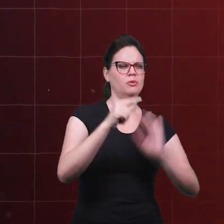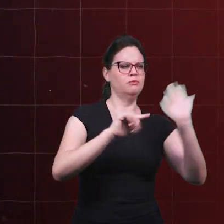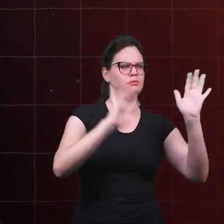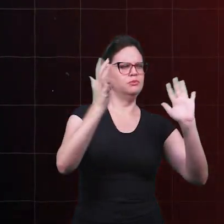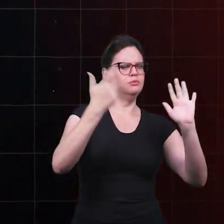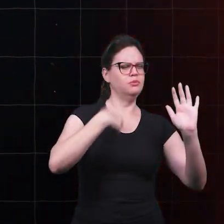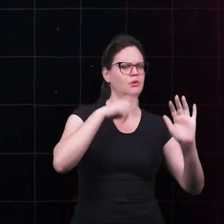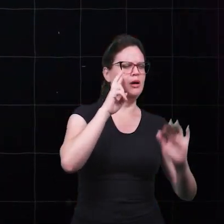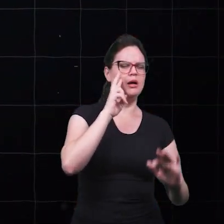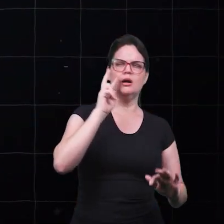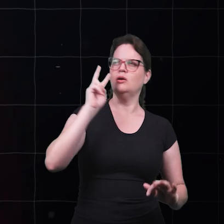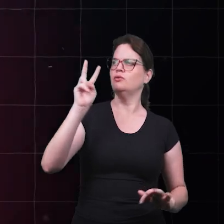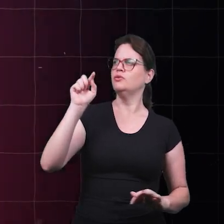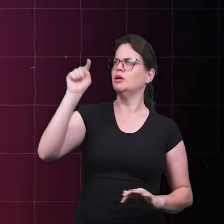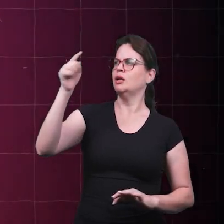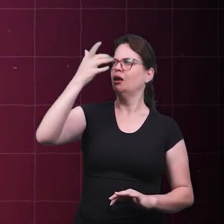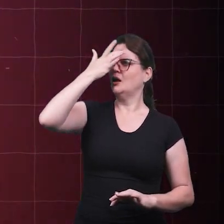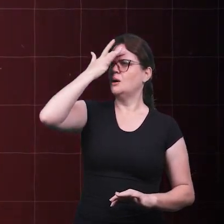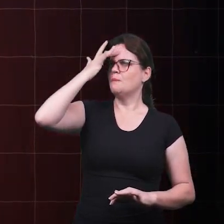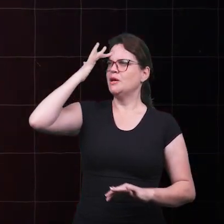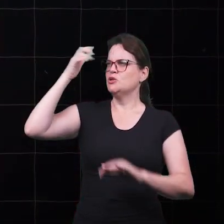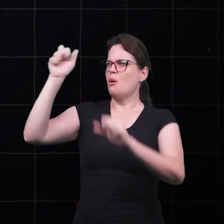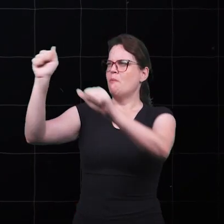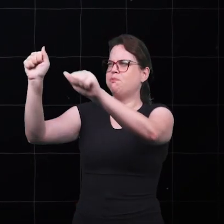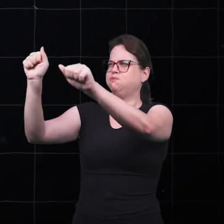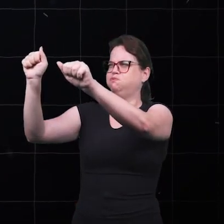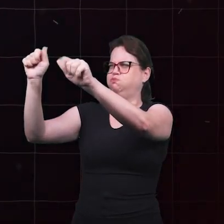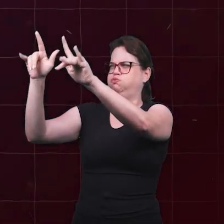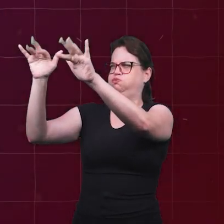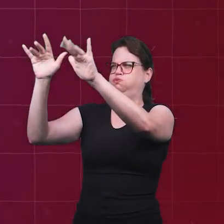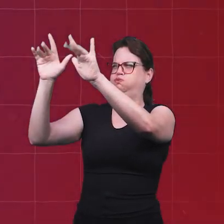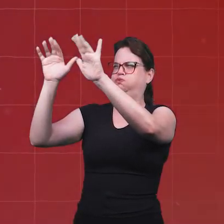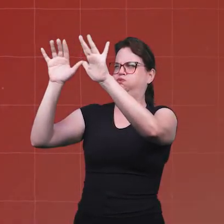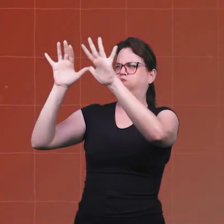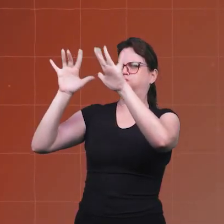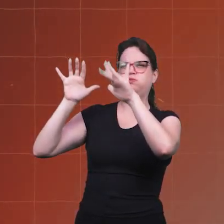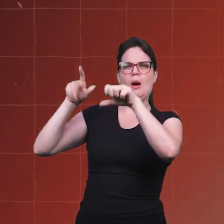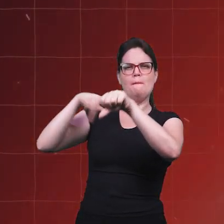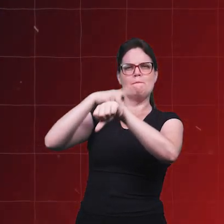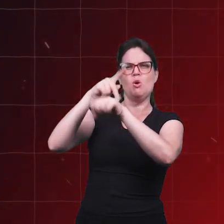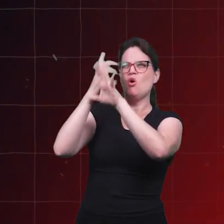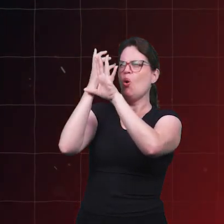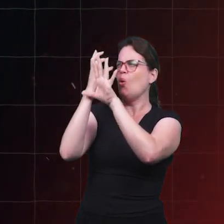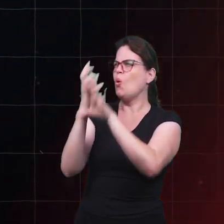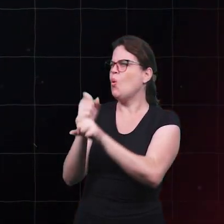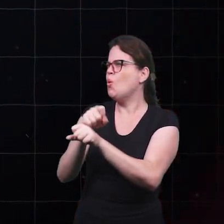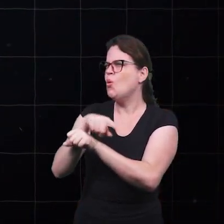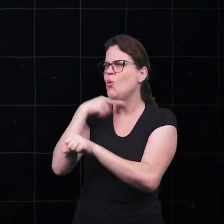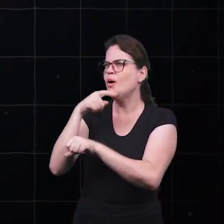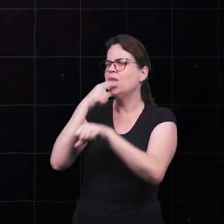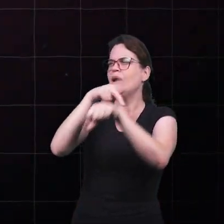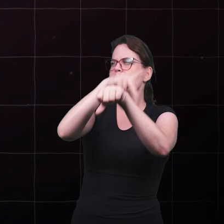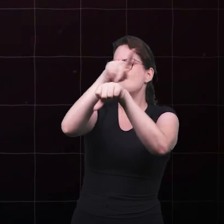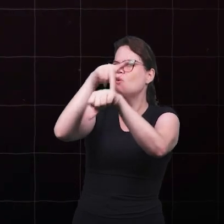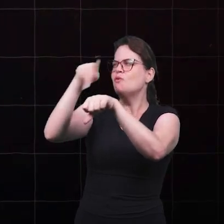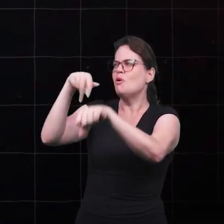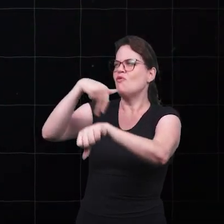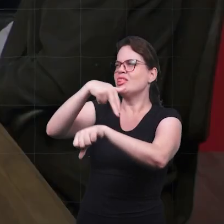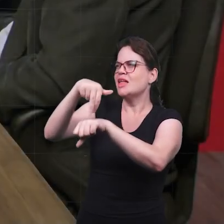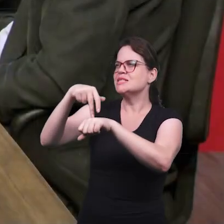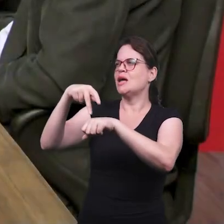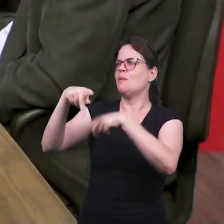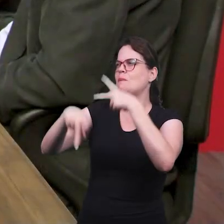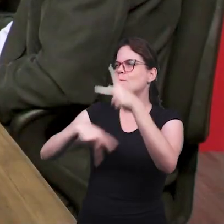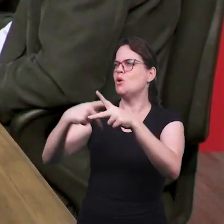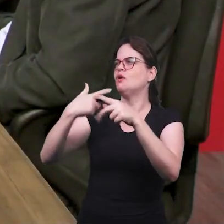qual ninguém podia contar, de todas as nações, tribos e povos e línguas. Né? O que a gente já